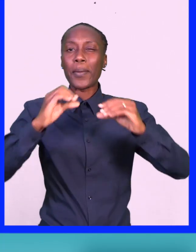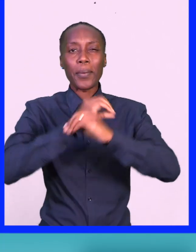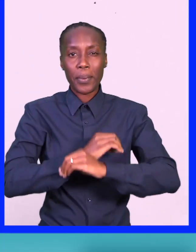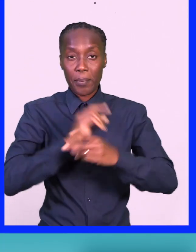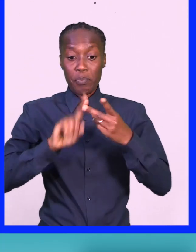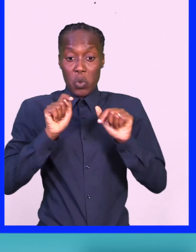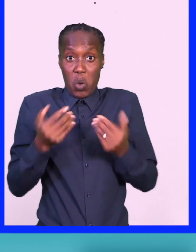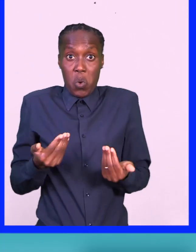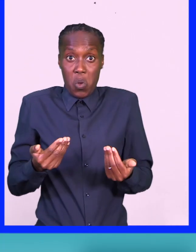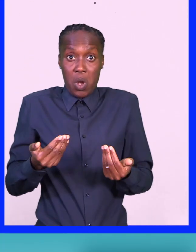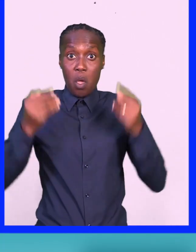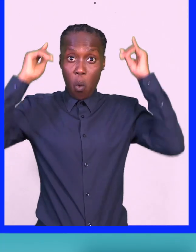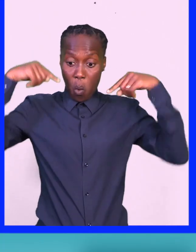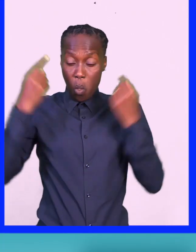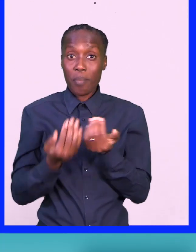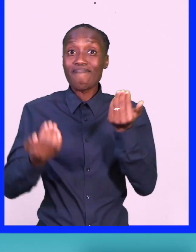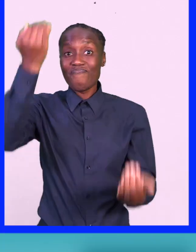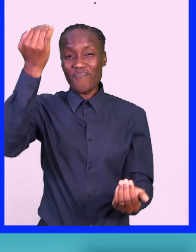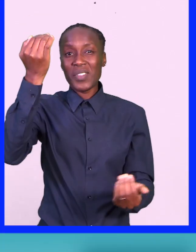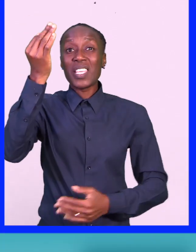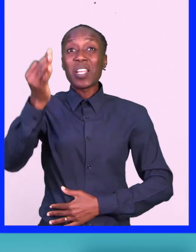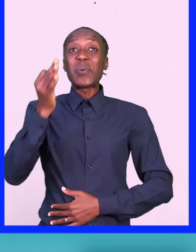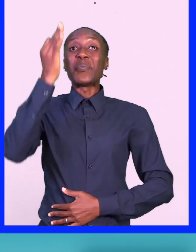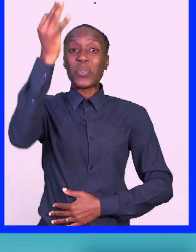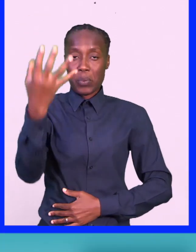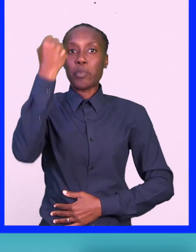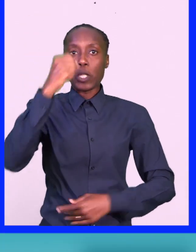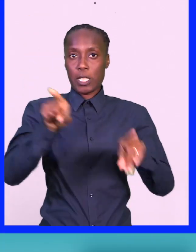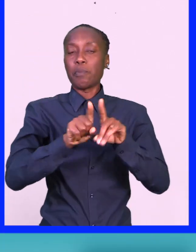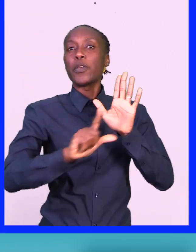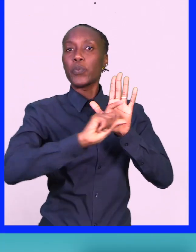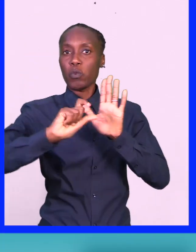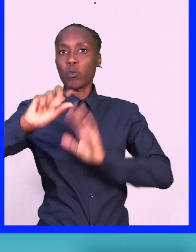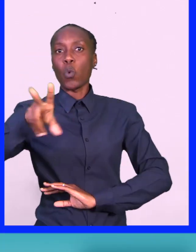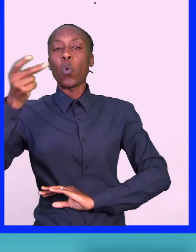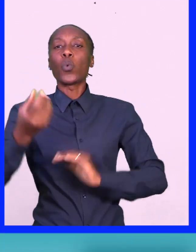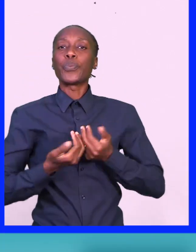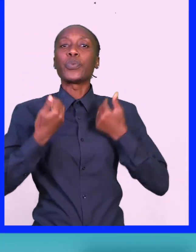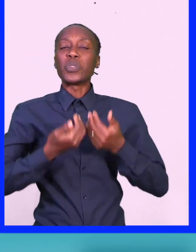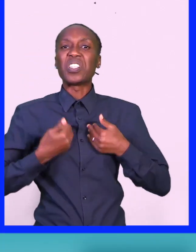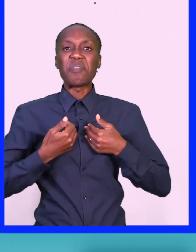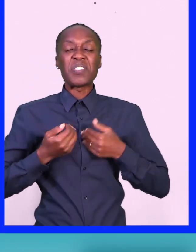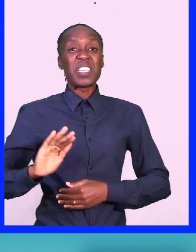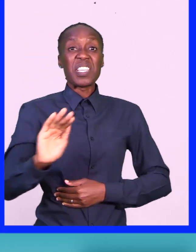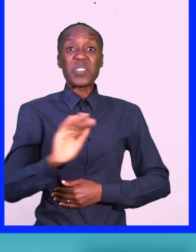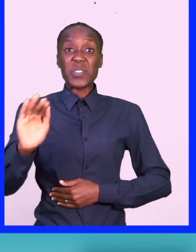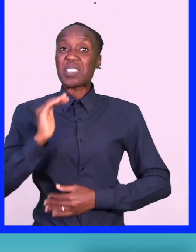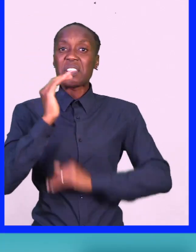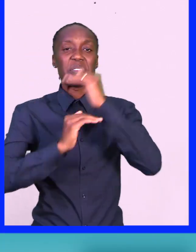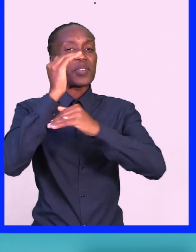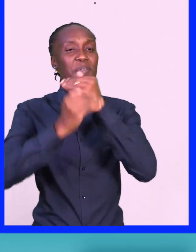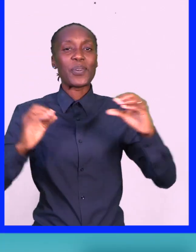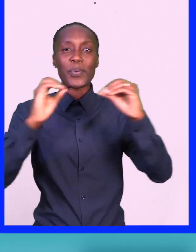o futuro deles. Um jovem que hoje se une prematuramente, no futuro pode incentivar mais jovens a se unir